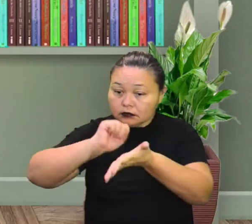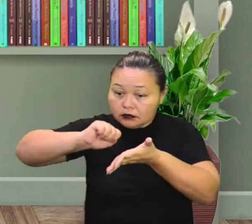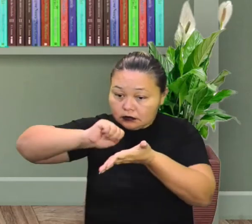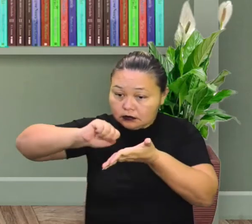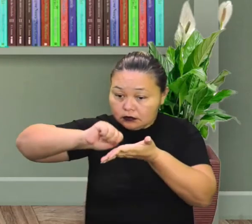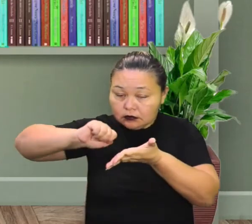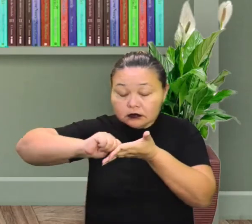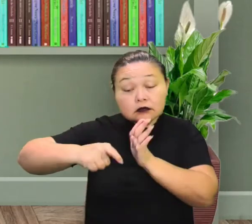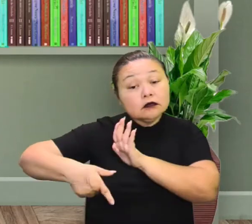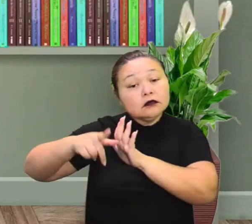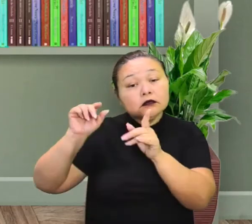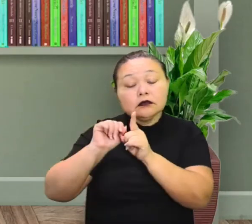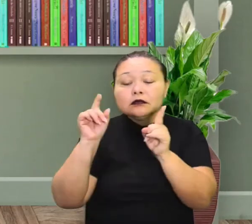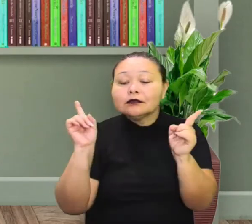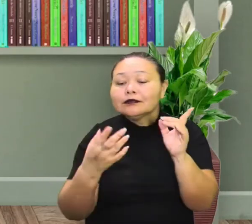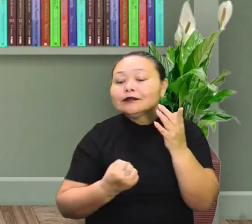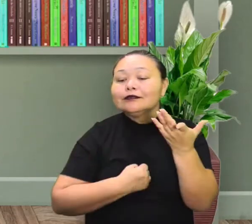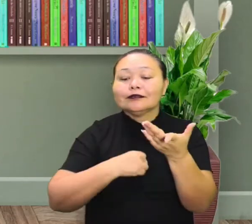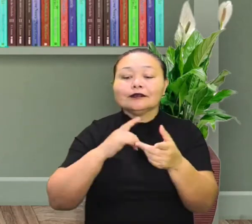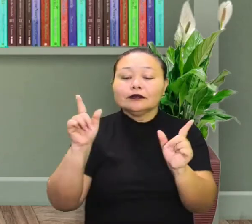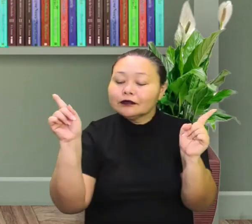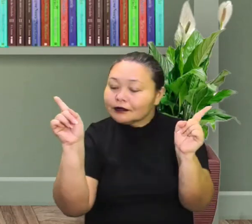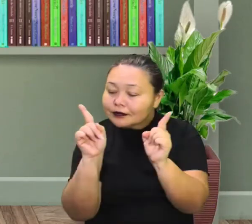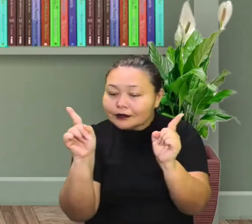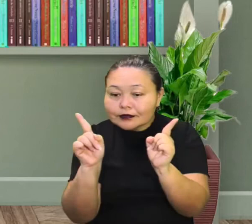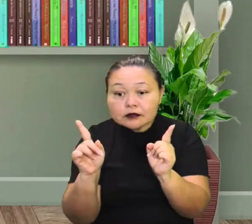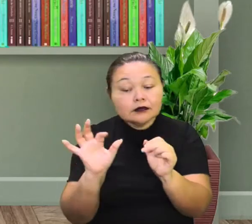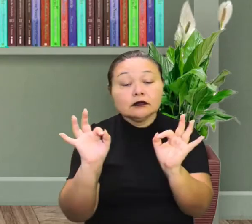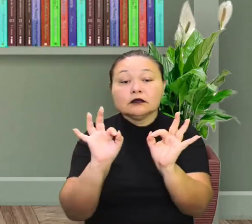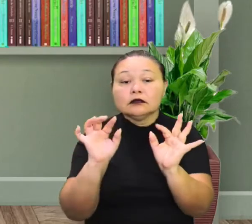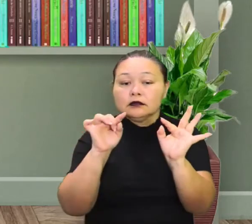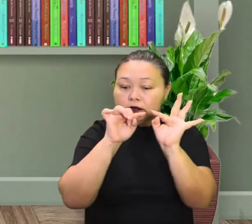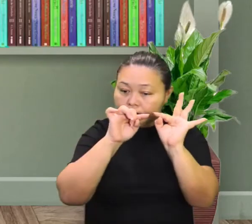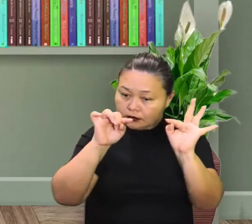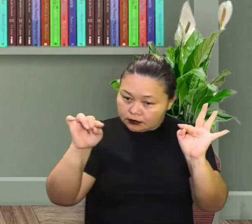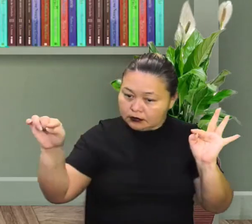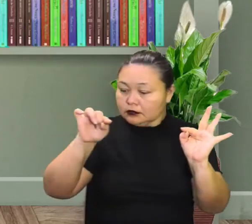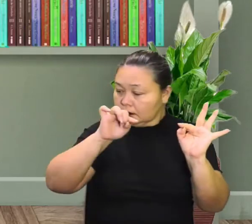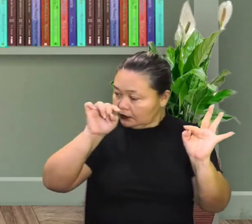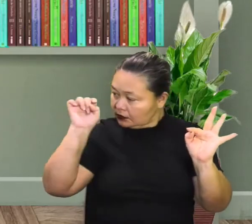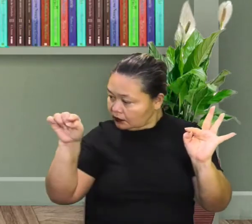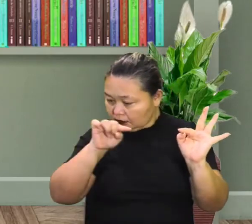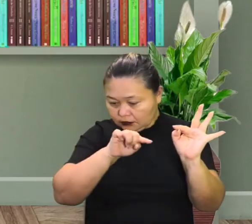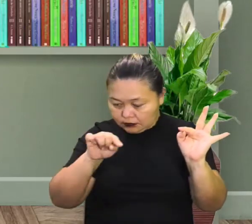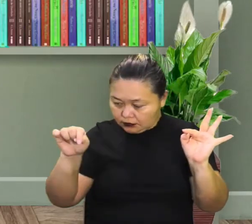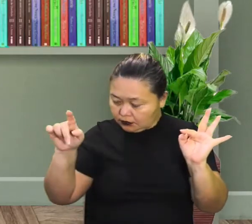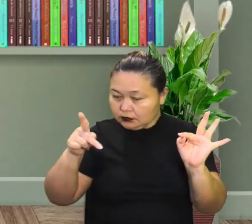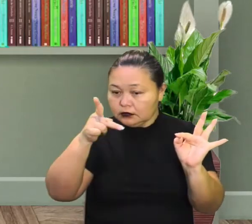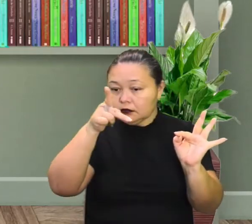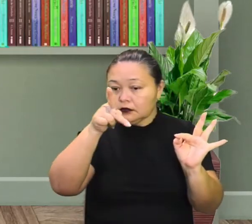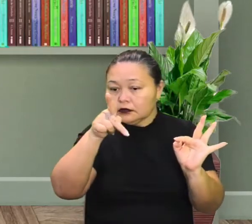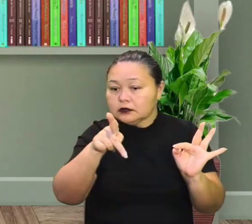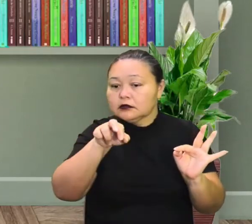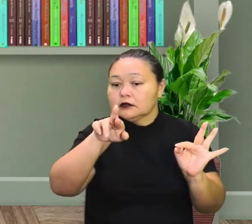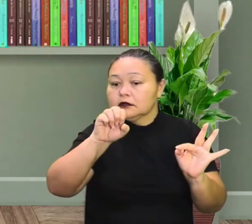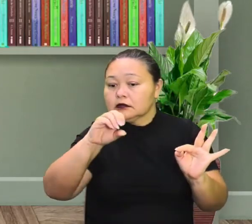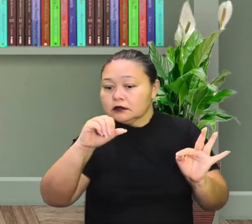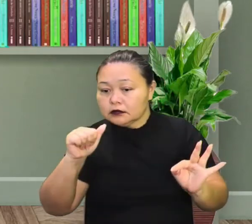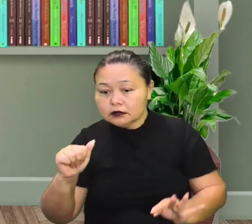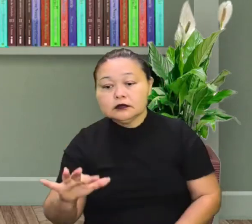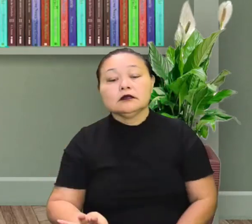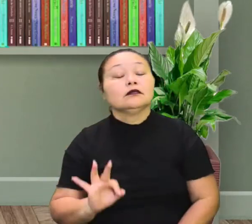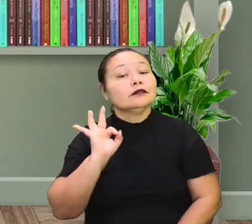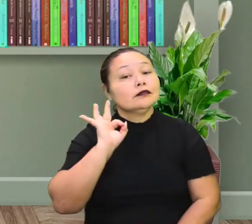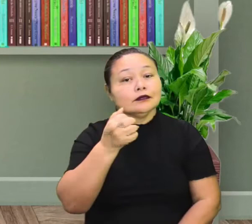tá certo? Antes eram aí poesia em verso, aí não mais. A partir então daí, nós vamos ter essa narrativa em